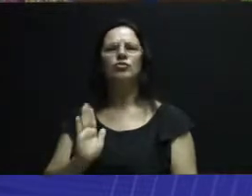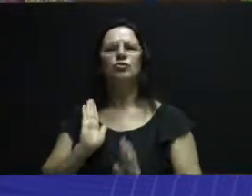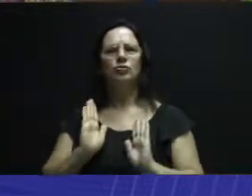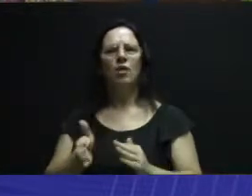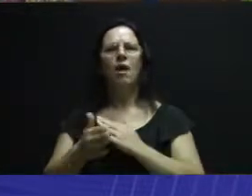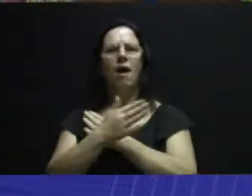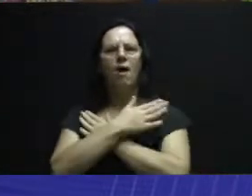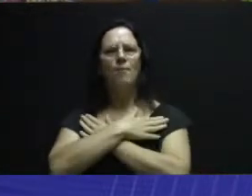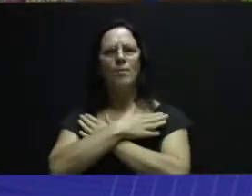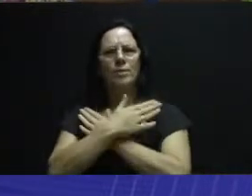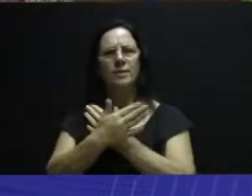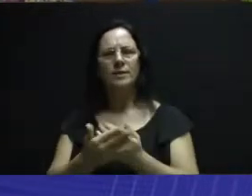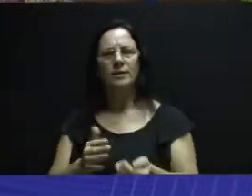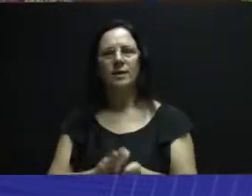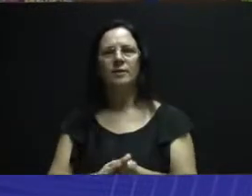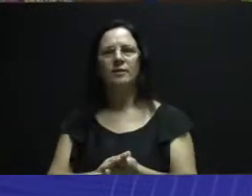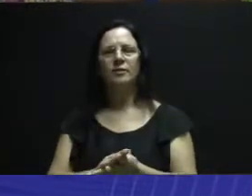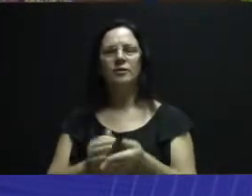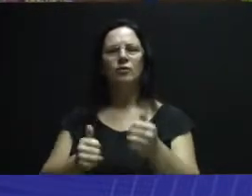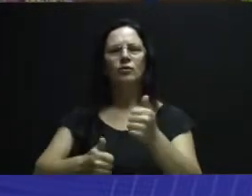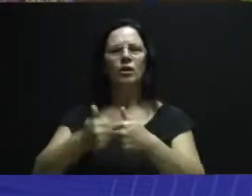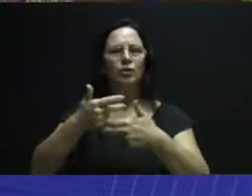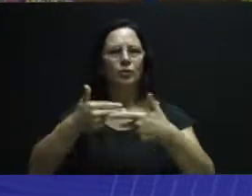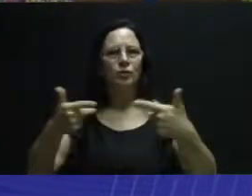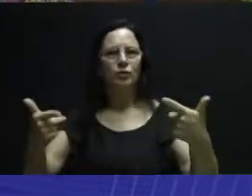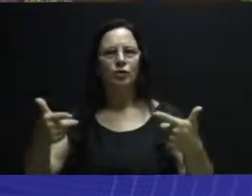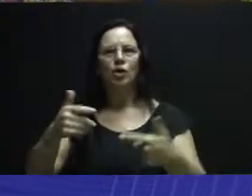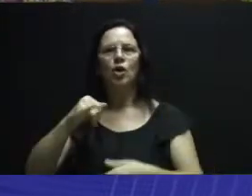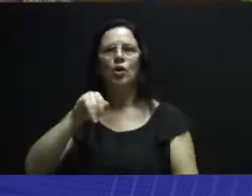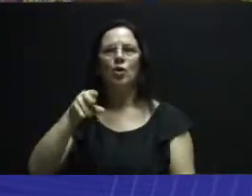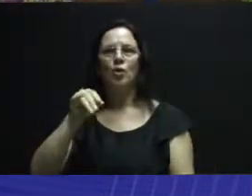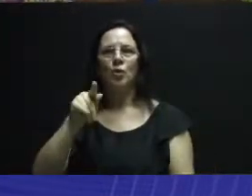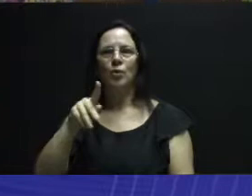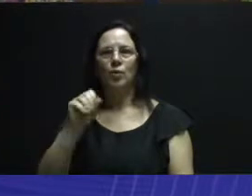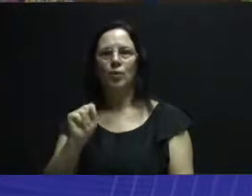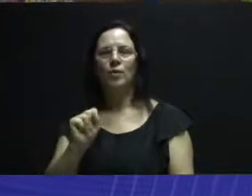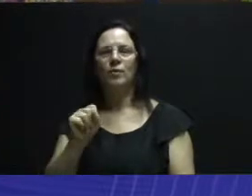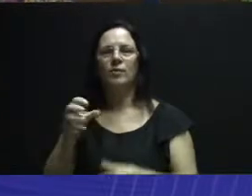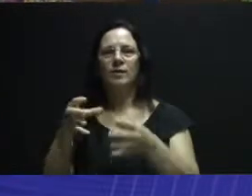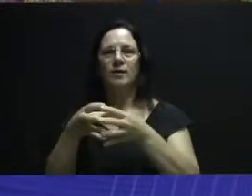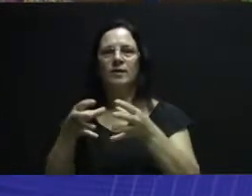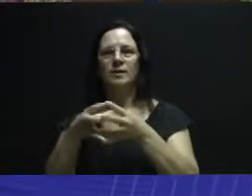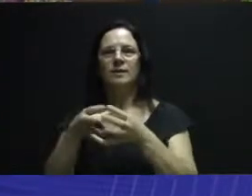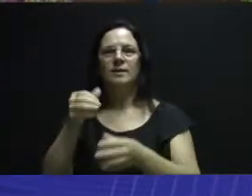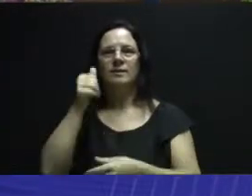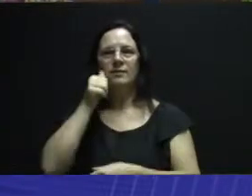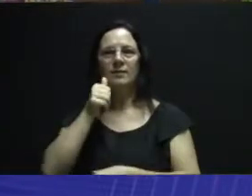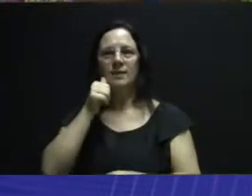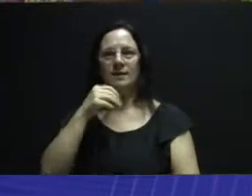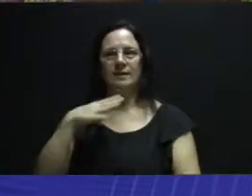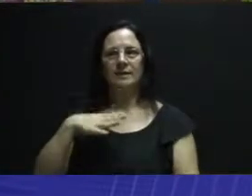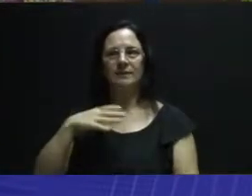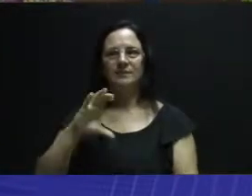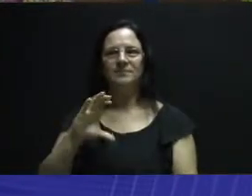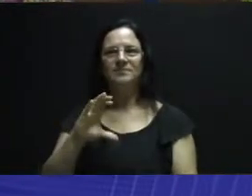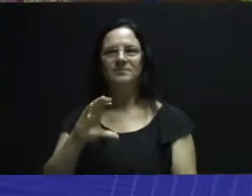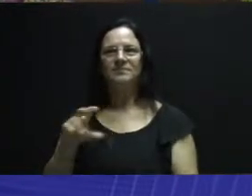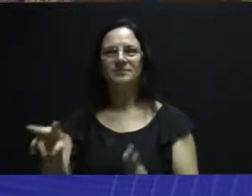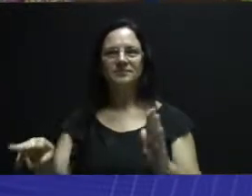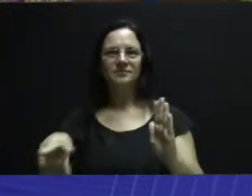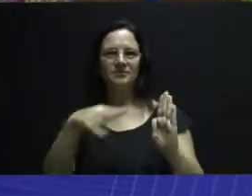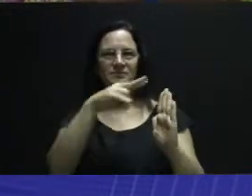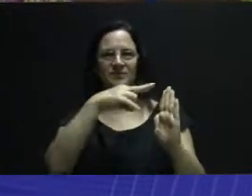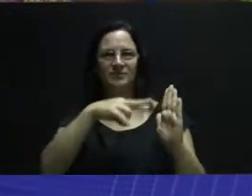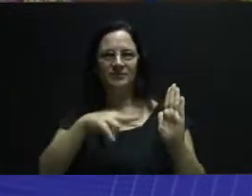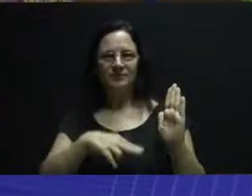vários jogos regionais e jogos abertos, comandando as equipes femininas da cidade. Pelas razões